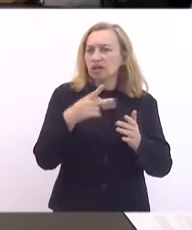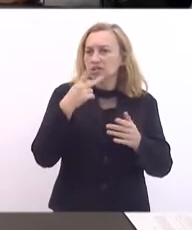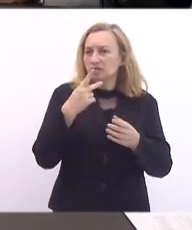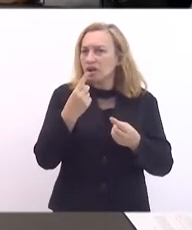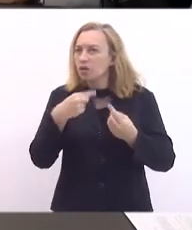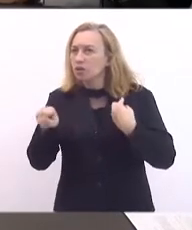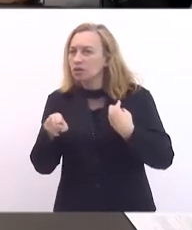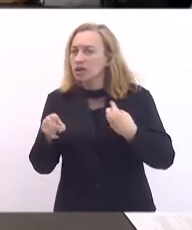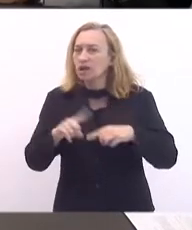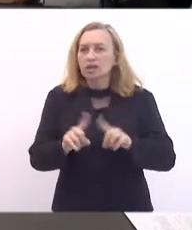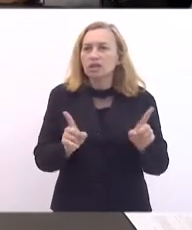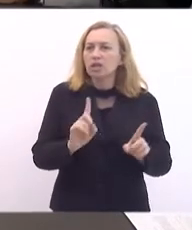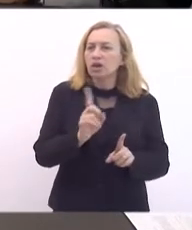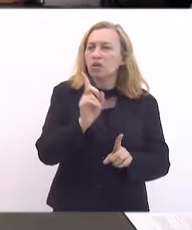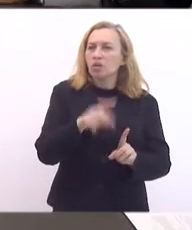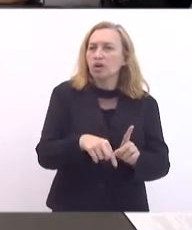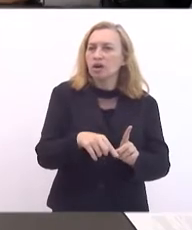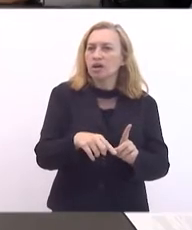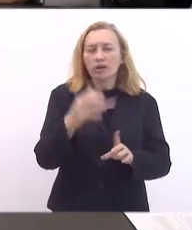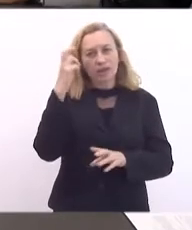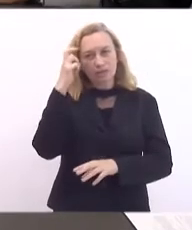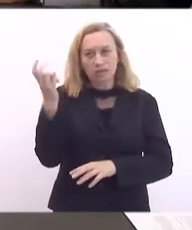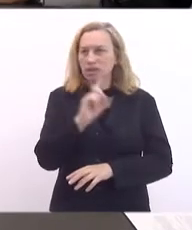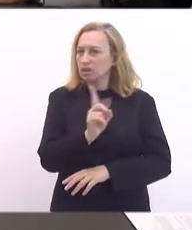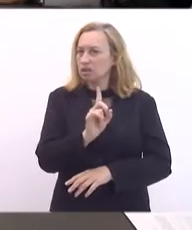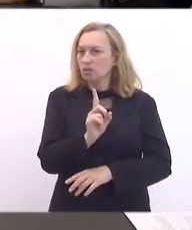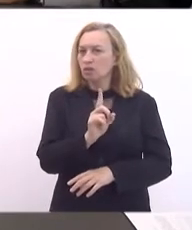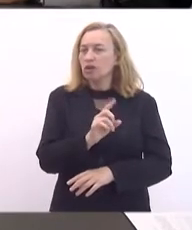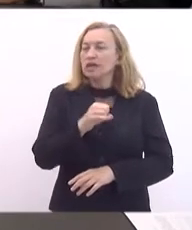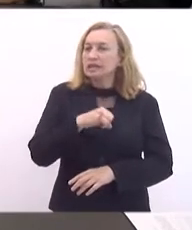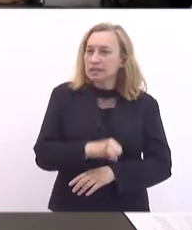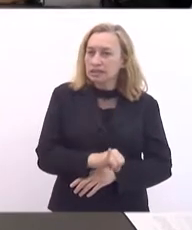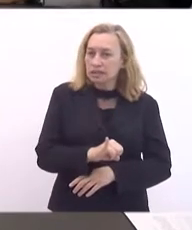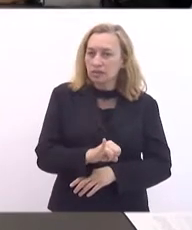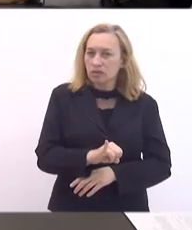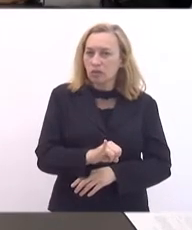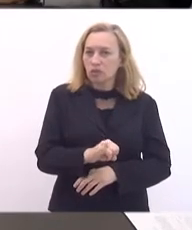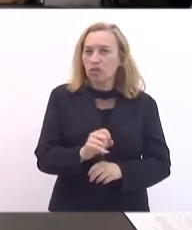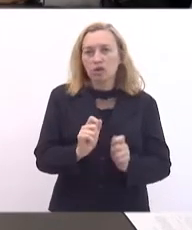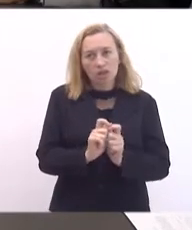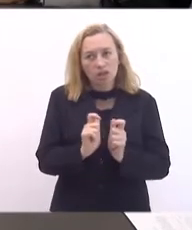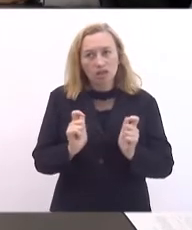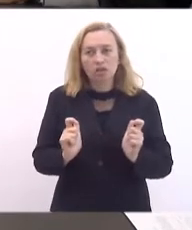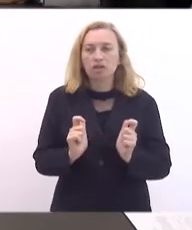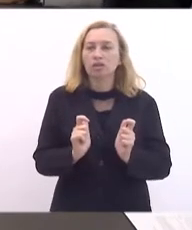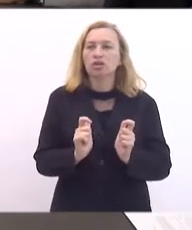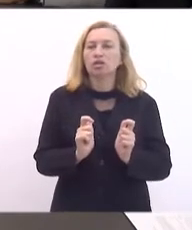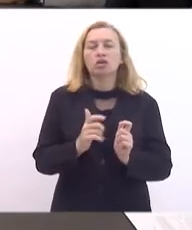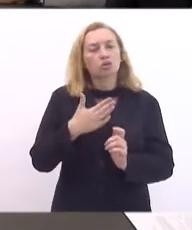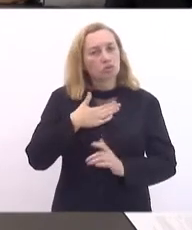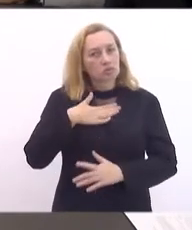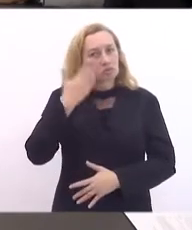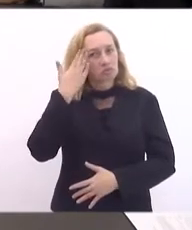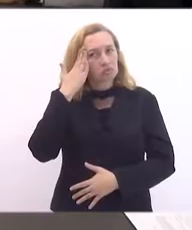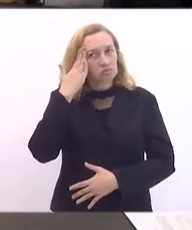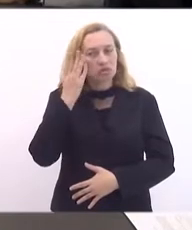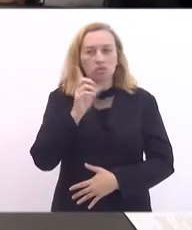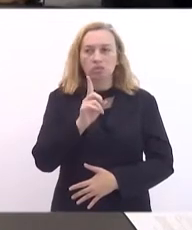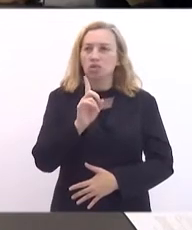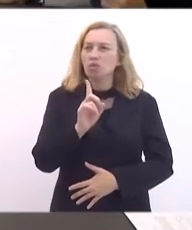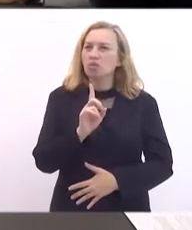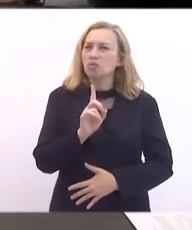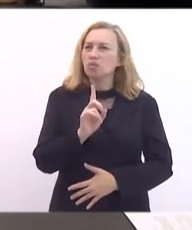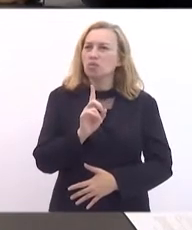não é uma posição inteligente se for a maior no meu entendimento não